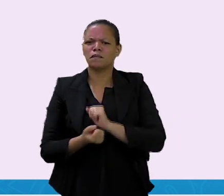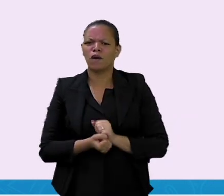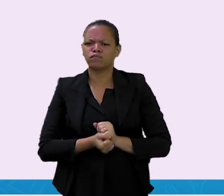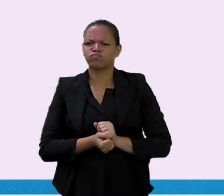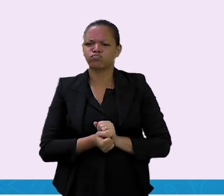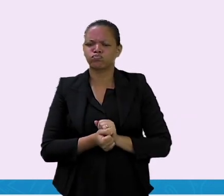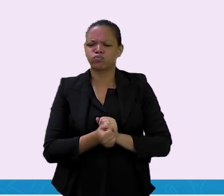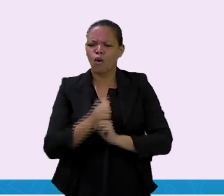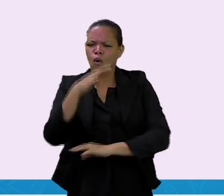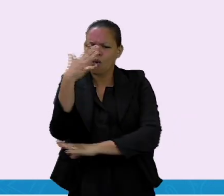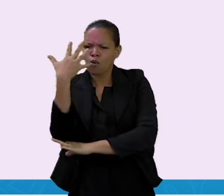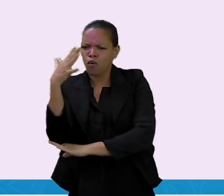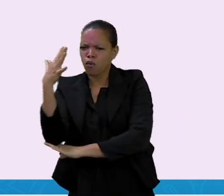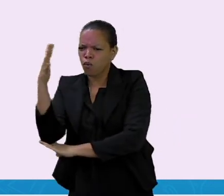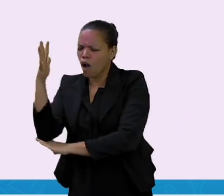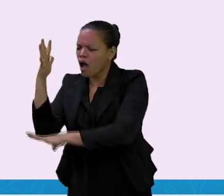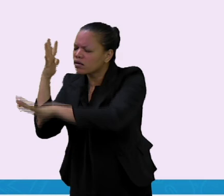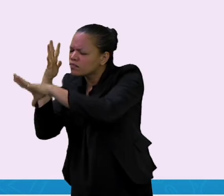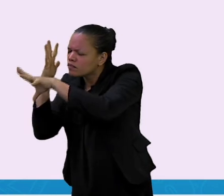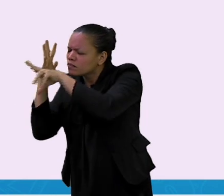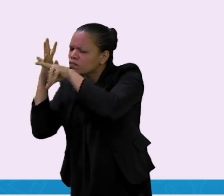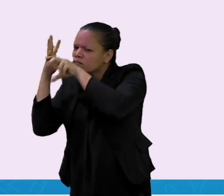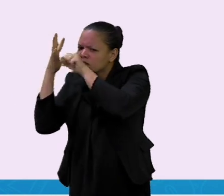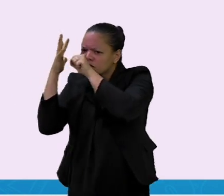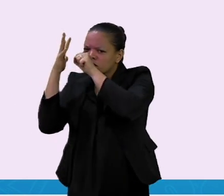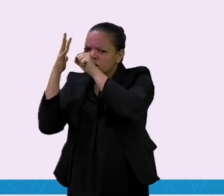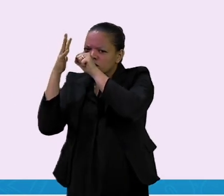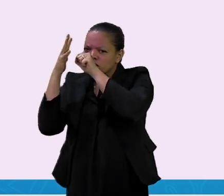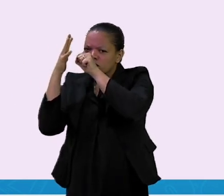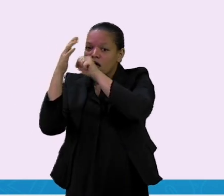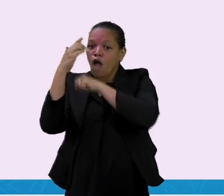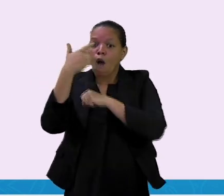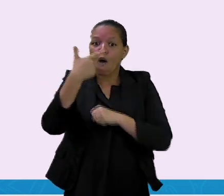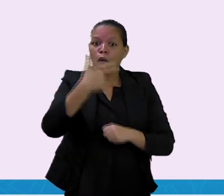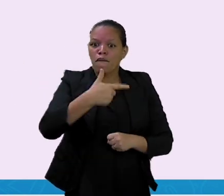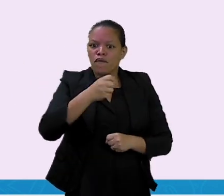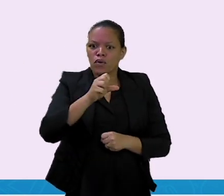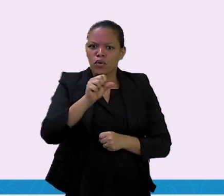quilogramas de poluentes do ar. Esse valor é equivalente a quantas